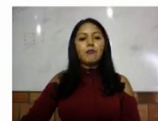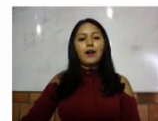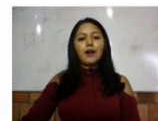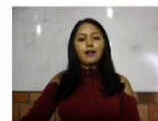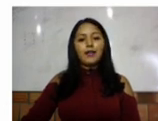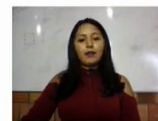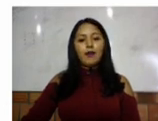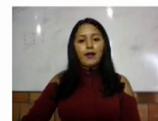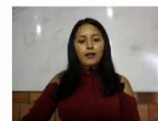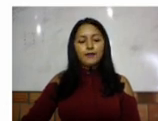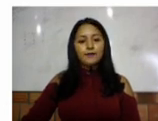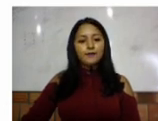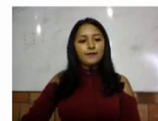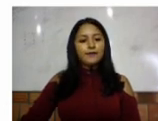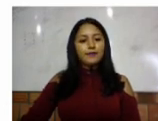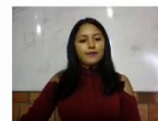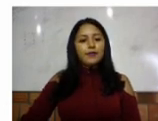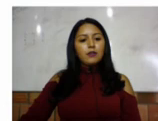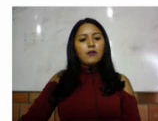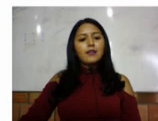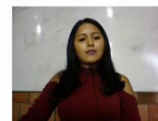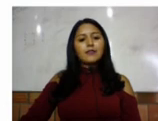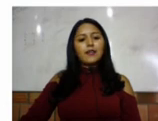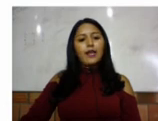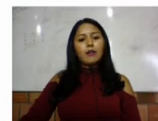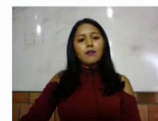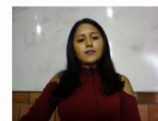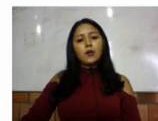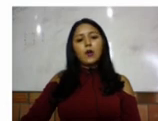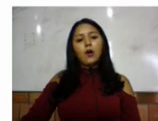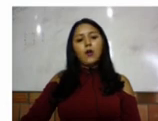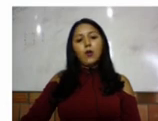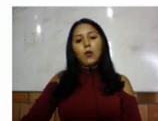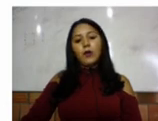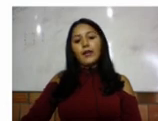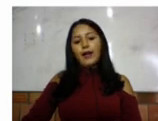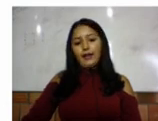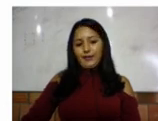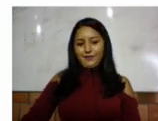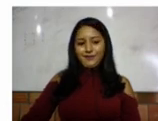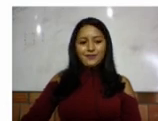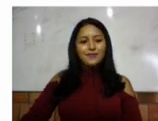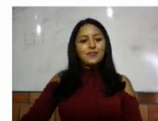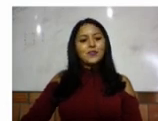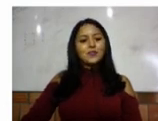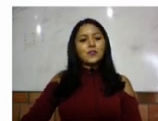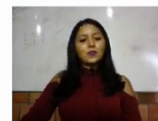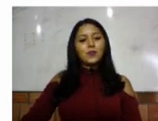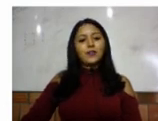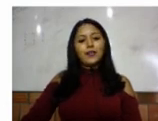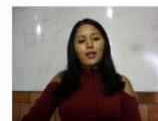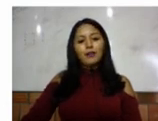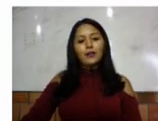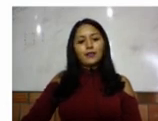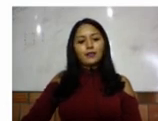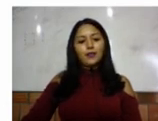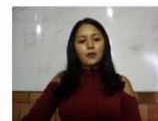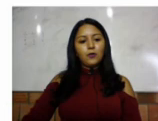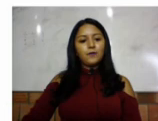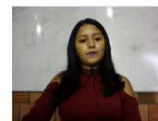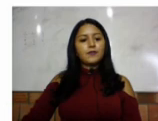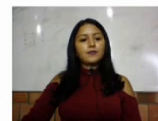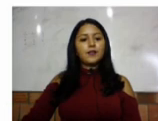ah gualeguay quantas línguas oi ai a dios oi